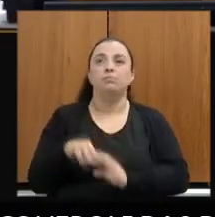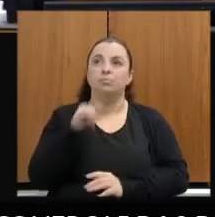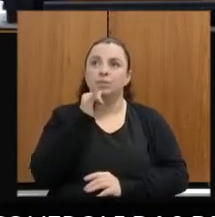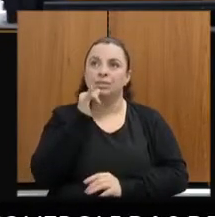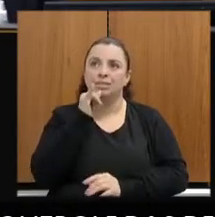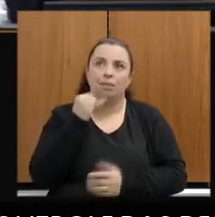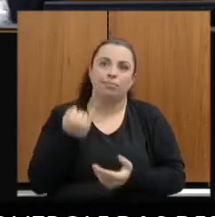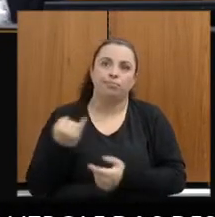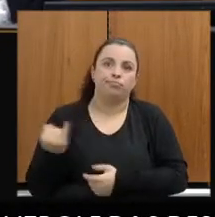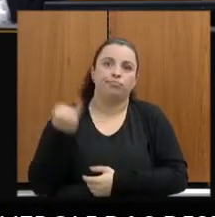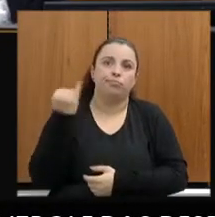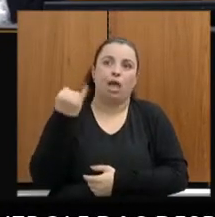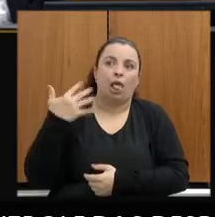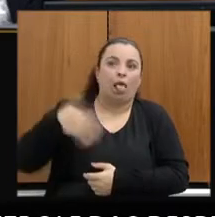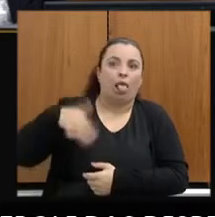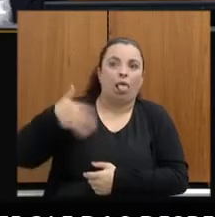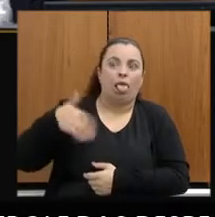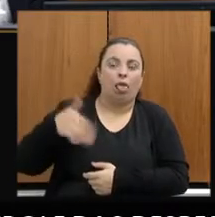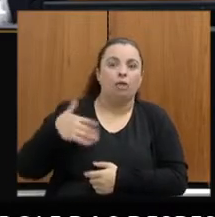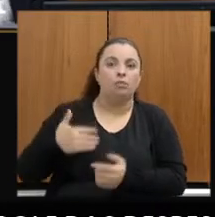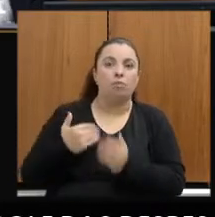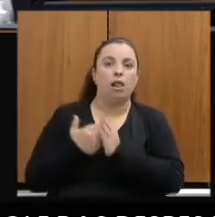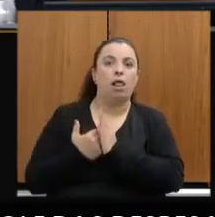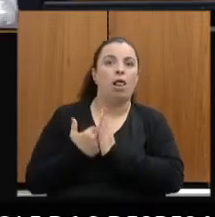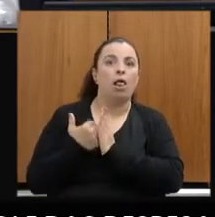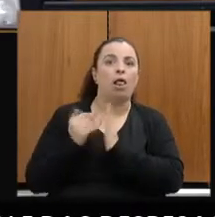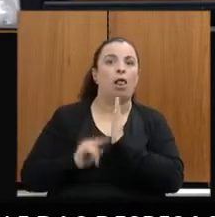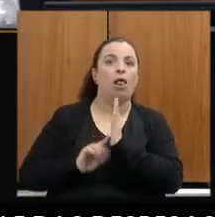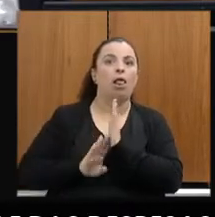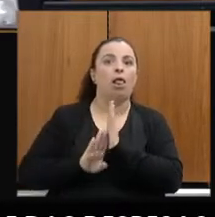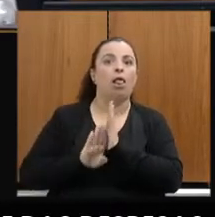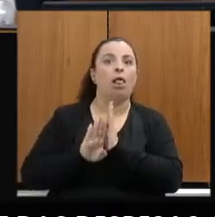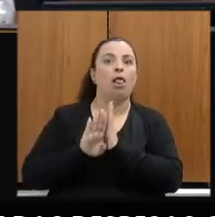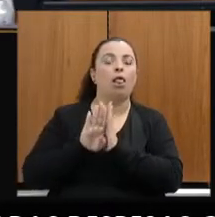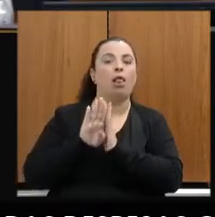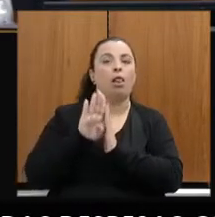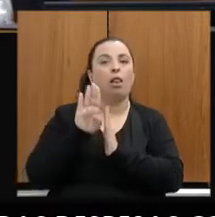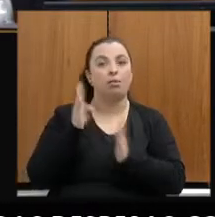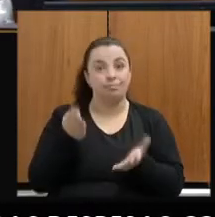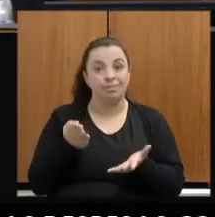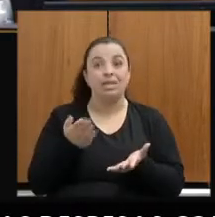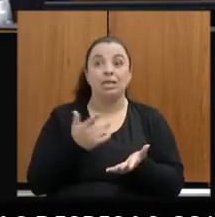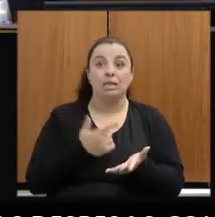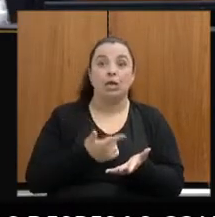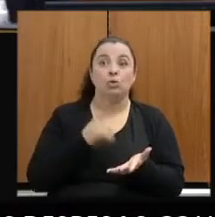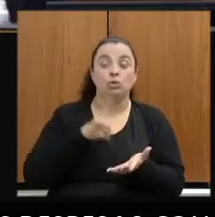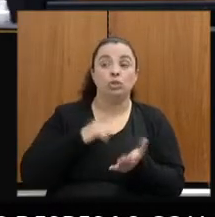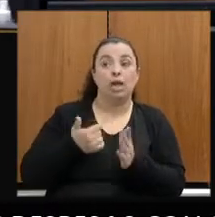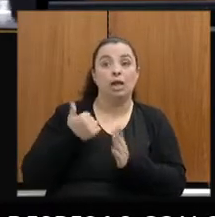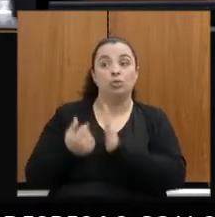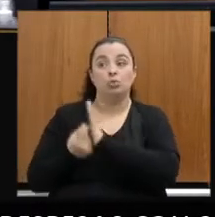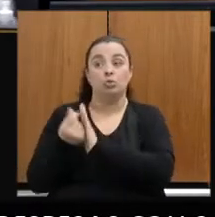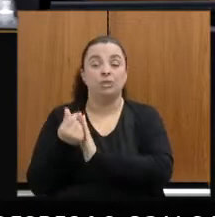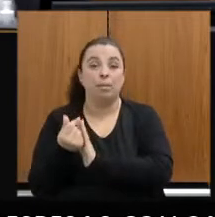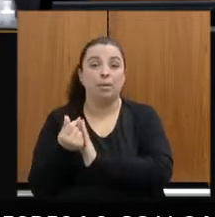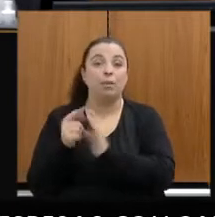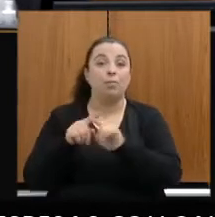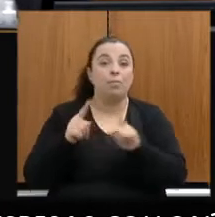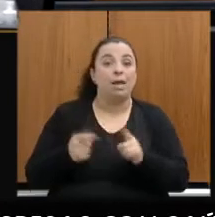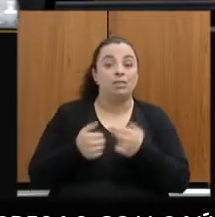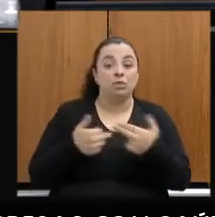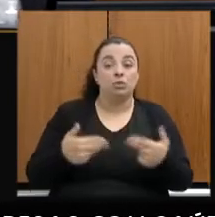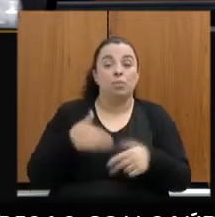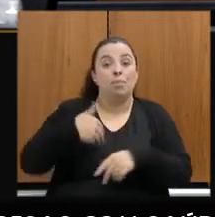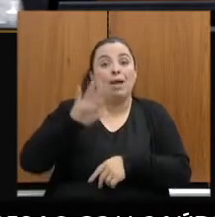agora obviamente foi corroendo aí o valor o valor é que precisava ser investido né ficou tudo mais caro